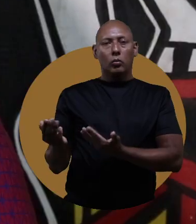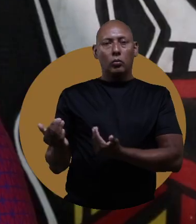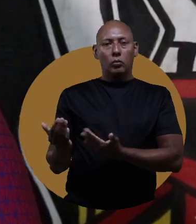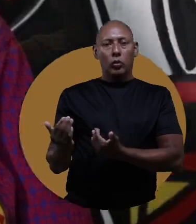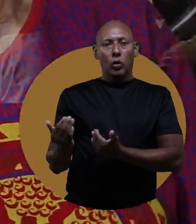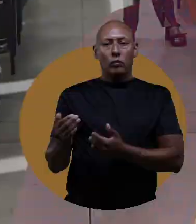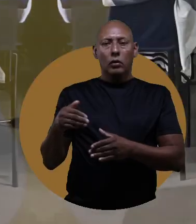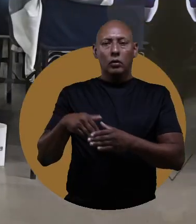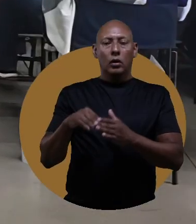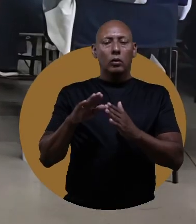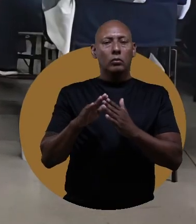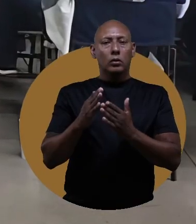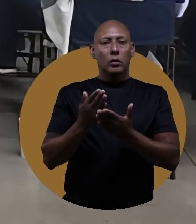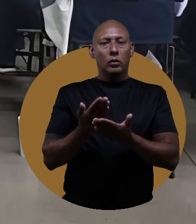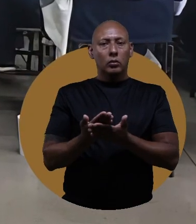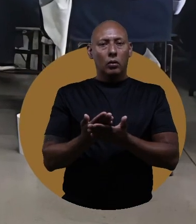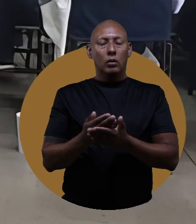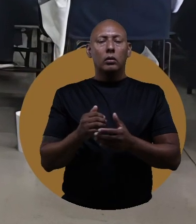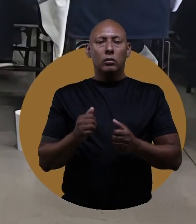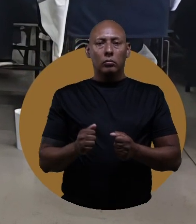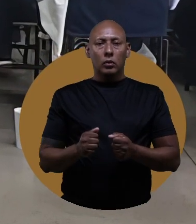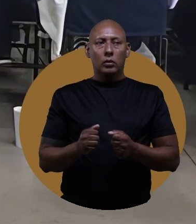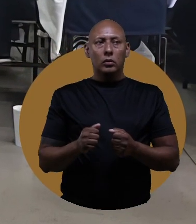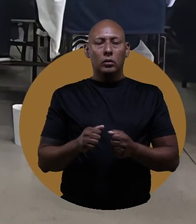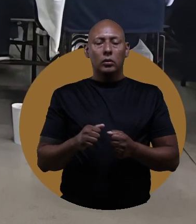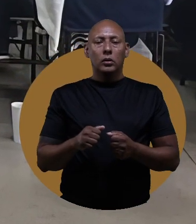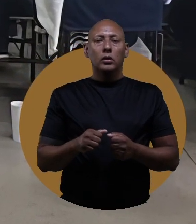alguns colégios, naqueles que foi possível, né,